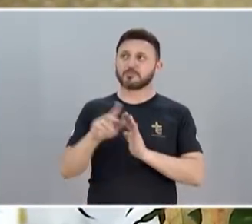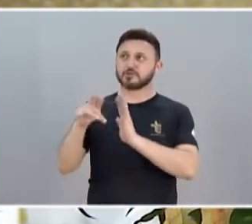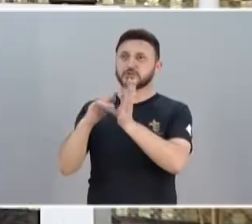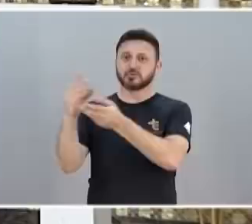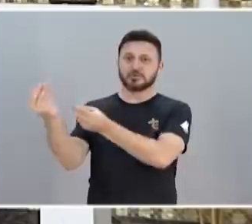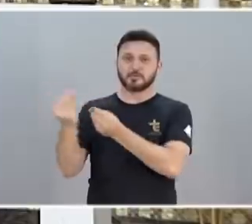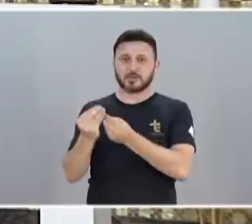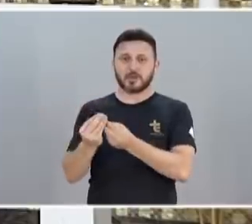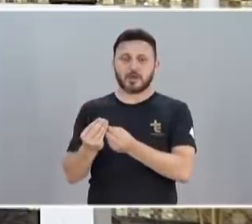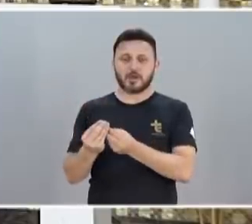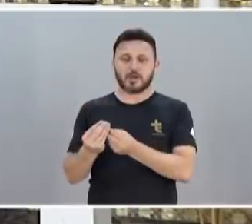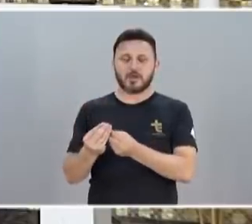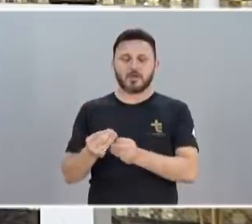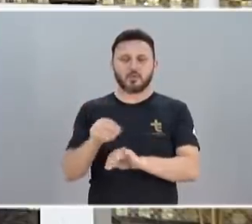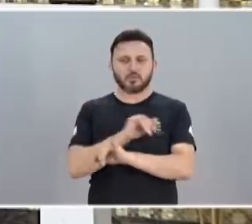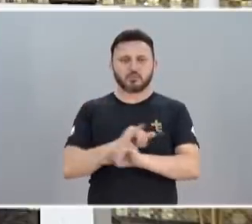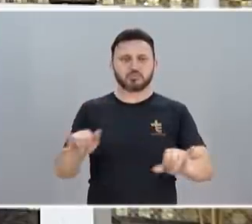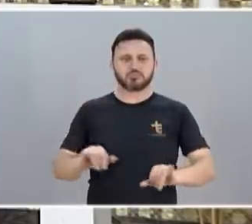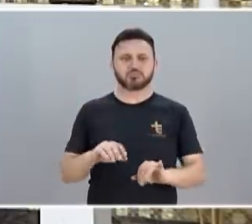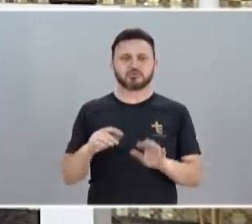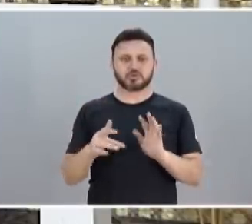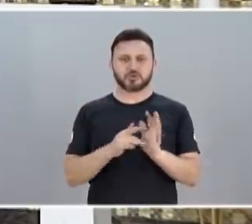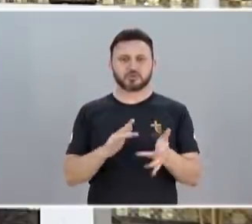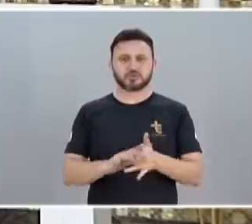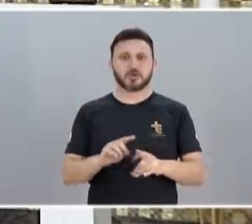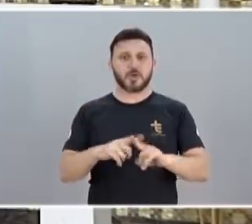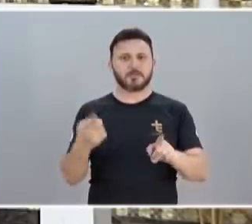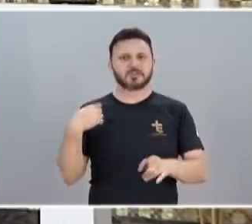Mas nós não estamos defendendo o nosso rei.